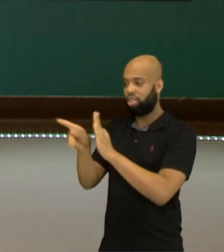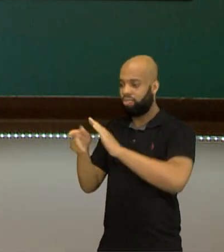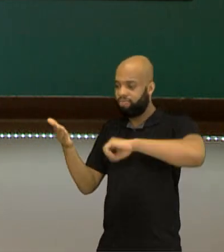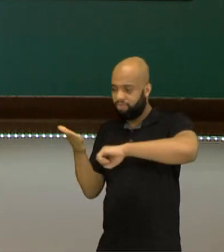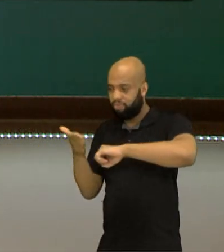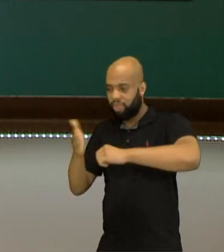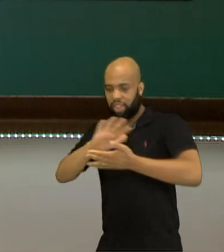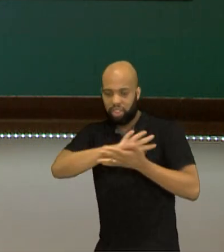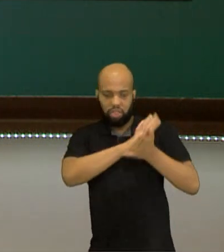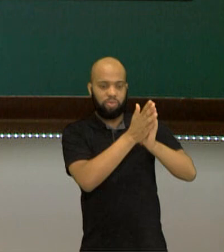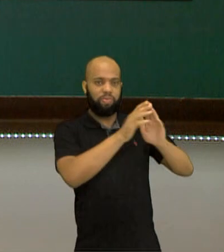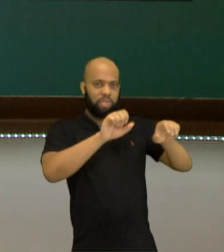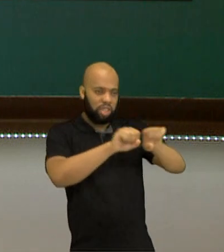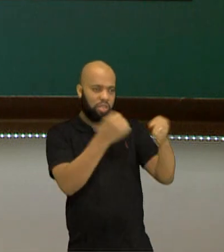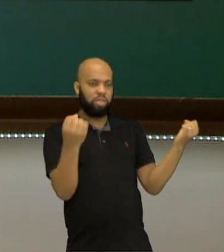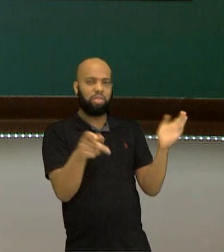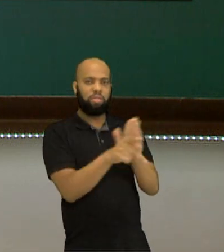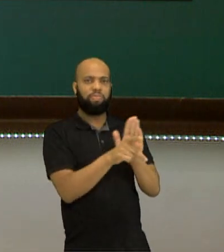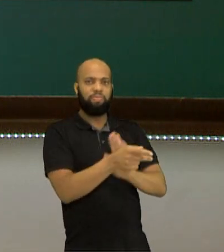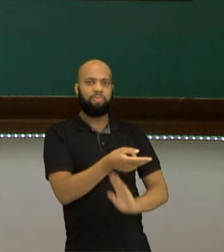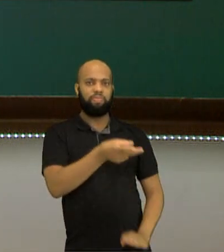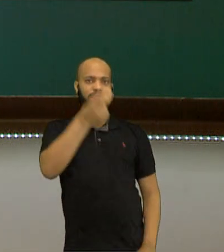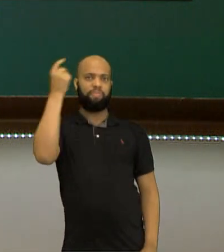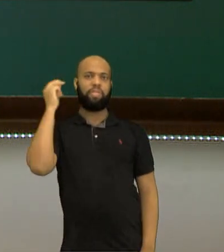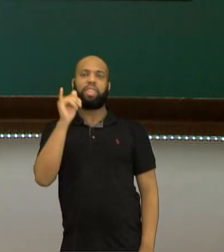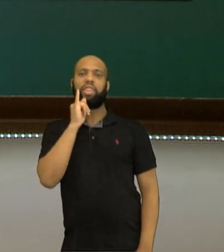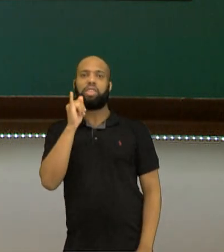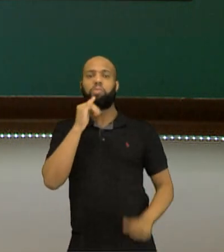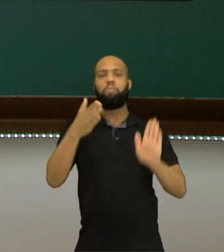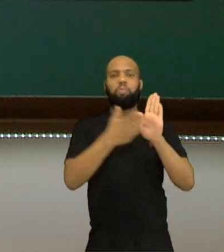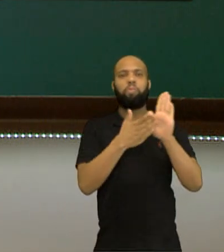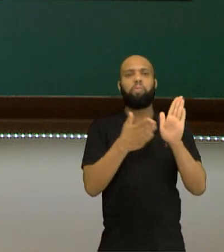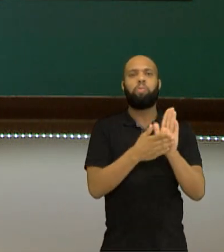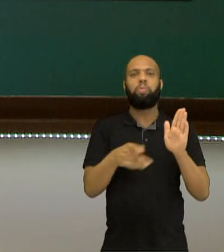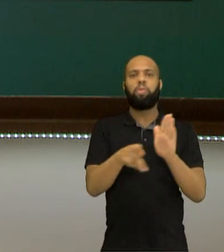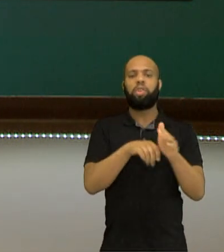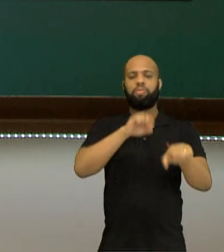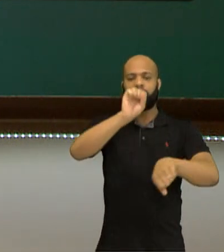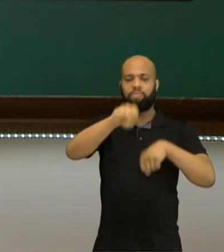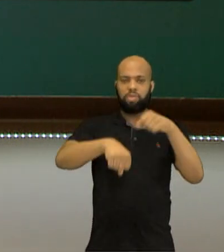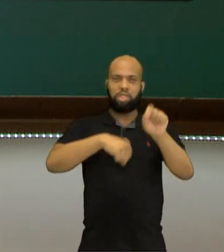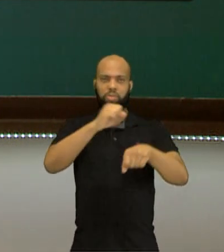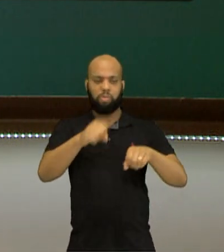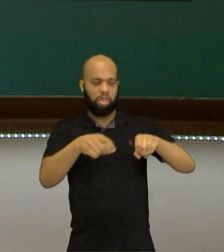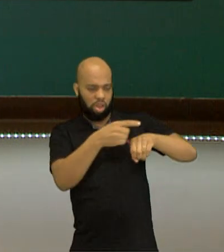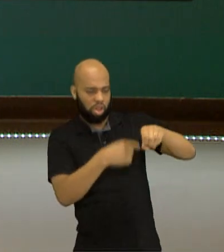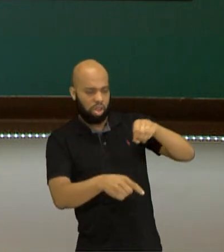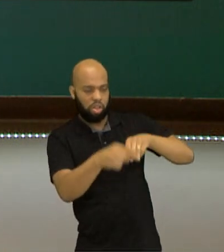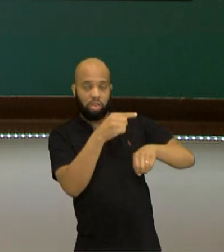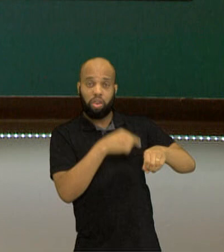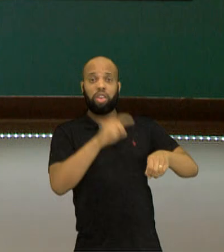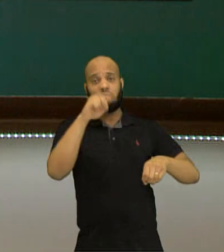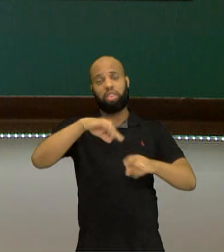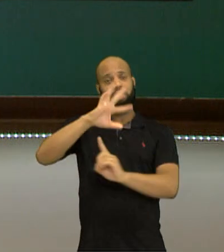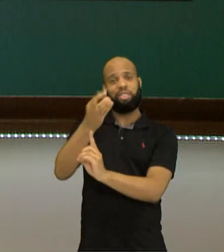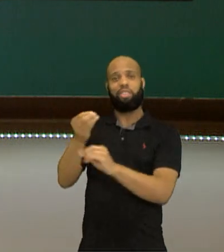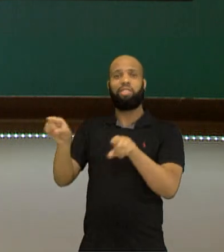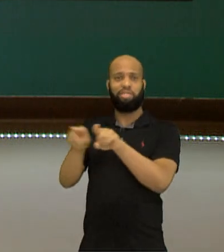propõe que uma roda de bicicleta seja arte, como a roda de bicicleta do Duchamp.